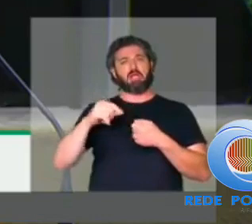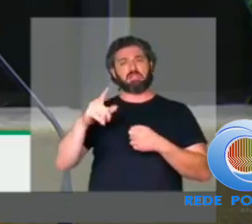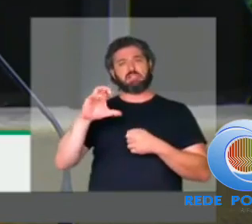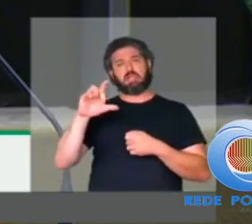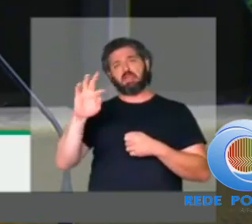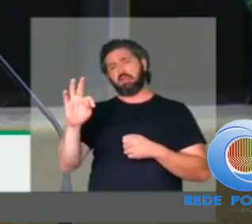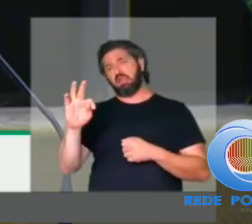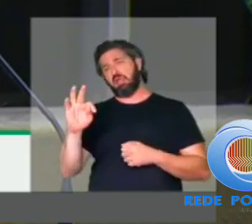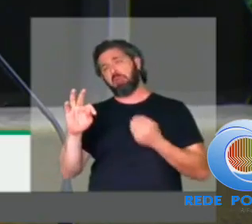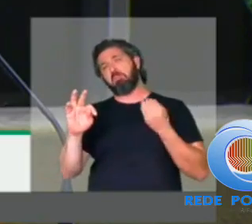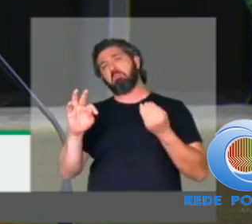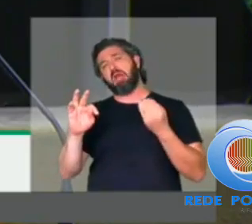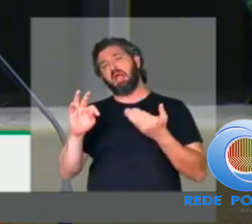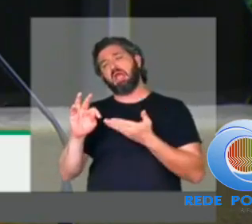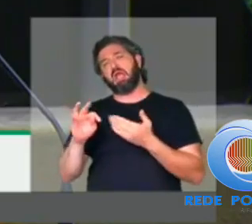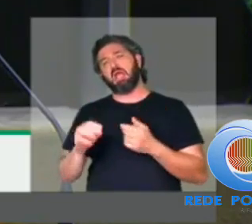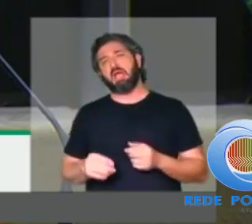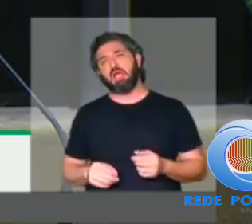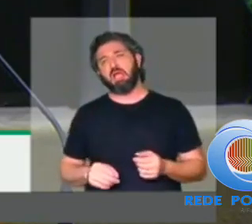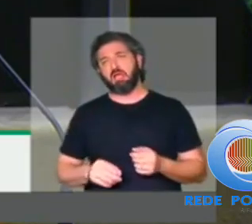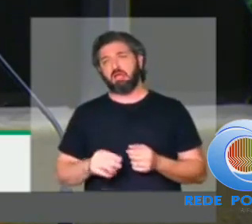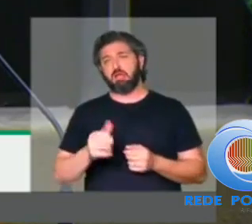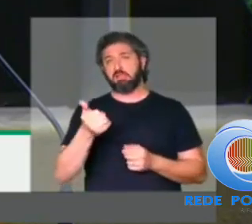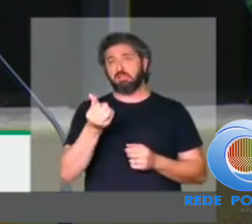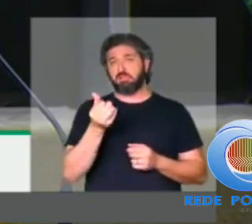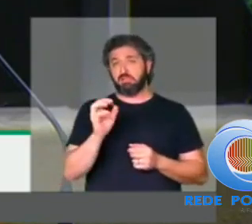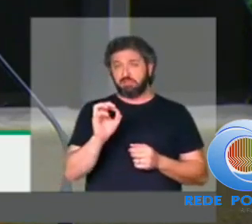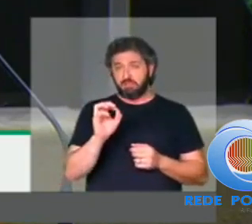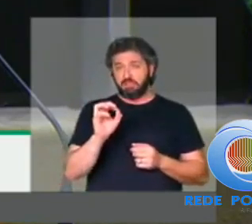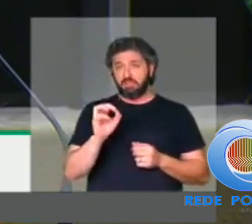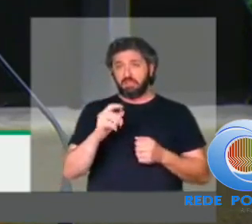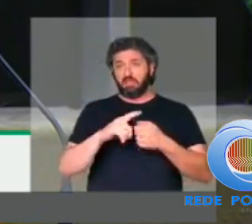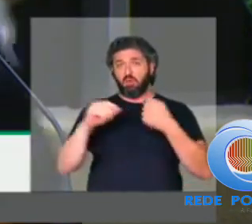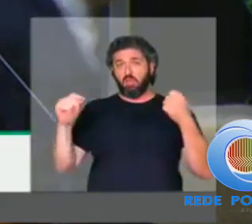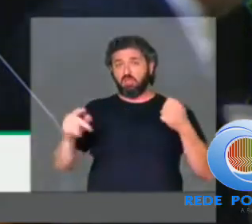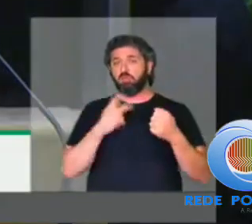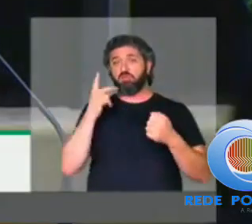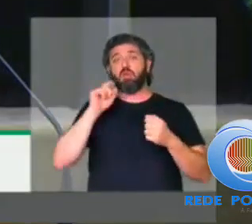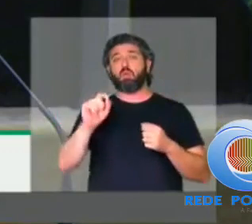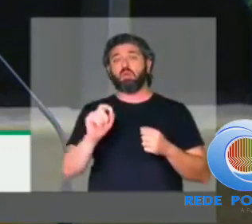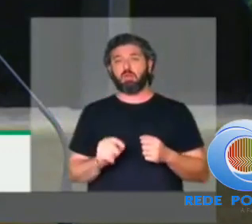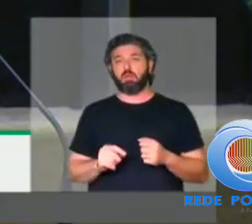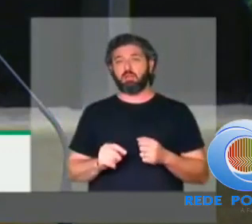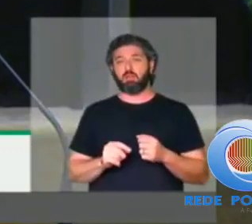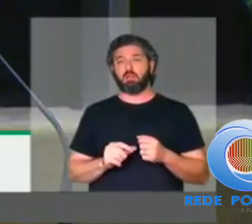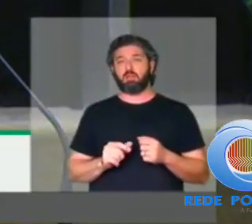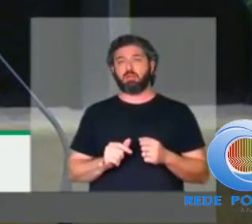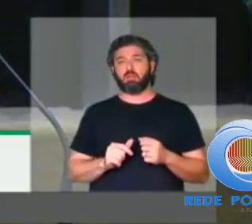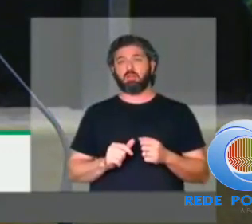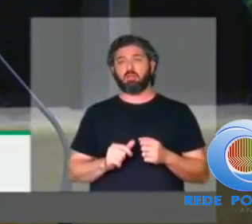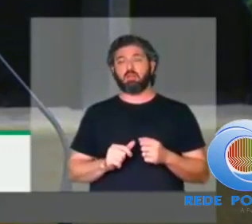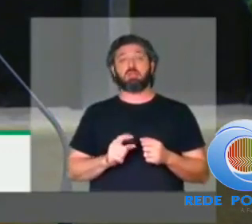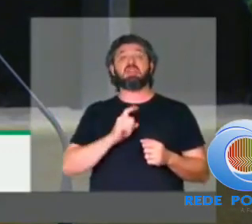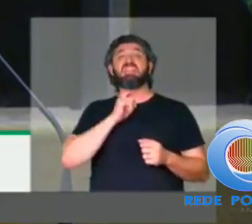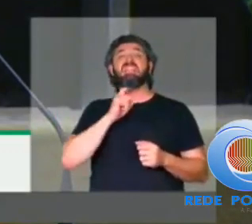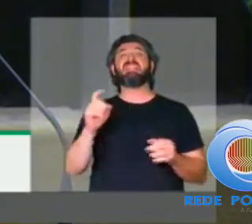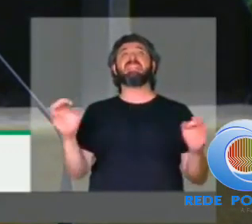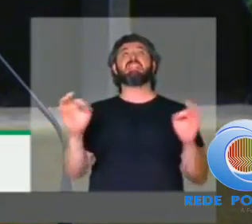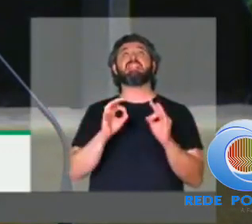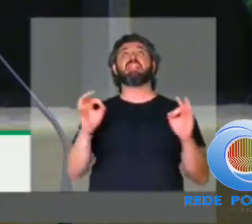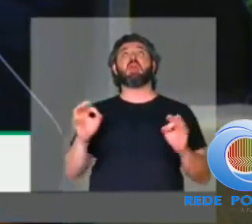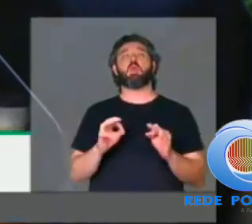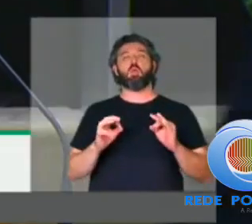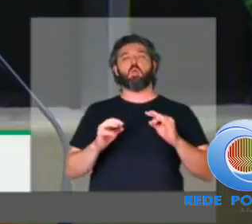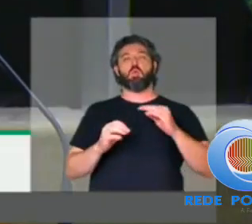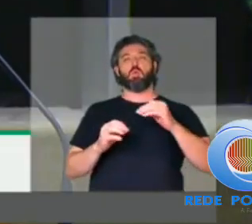CLT, deputado Glauber? O artigo 160, e fala o seguinte, esse artigo, que nenhum